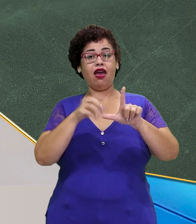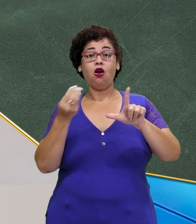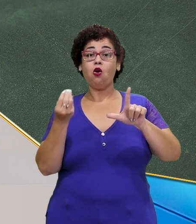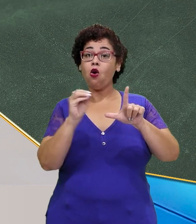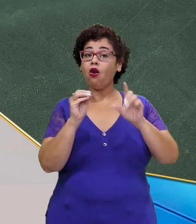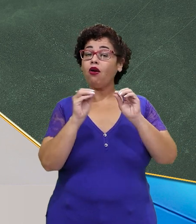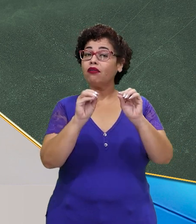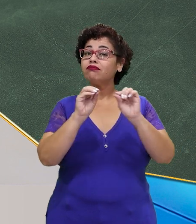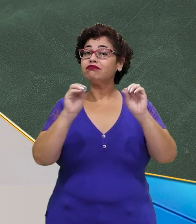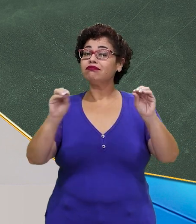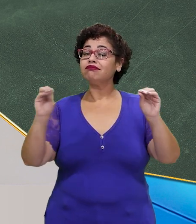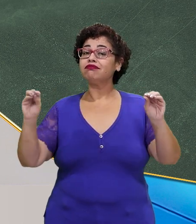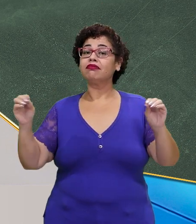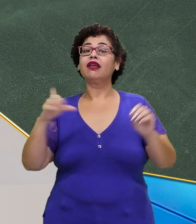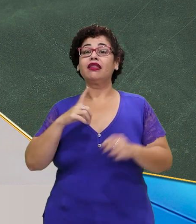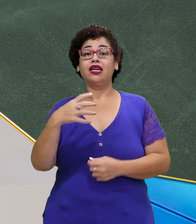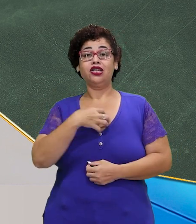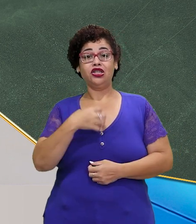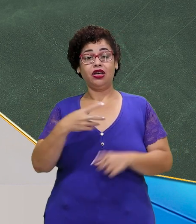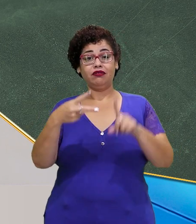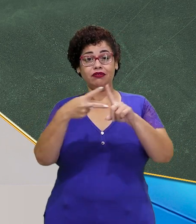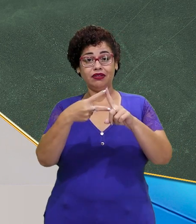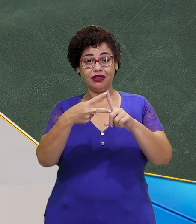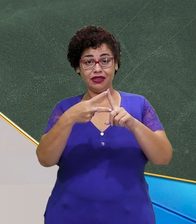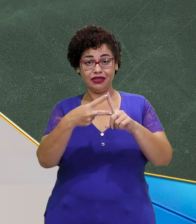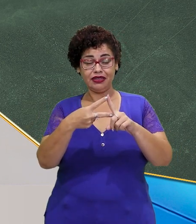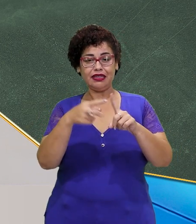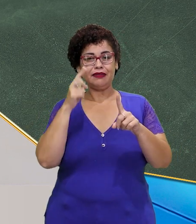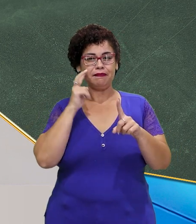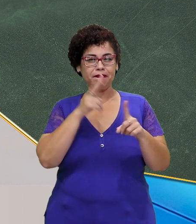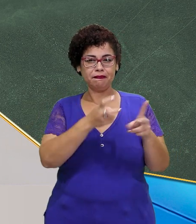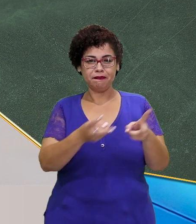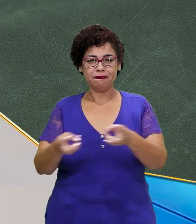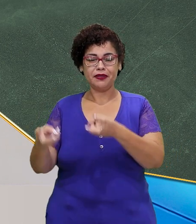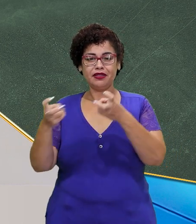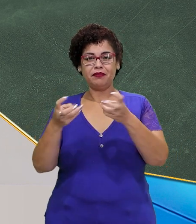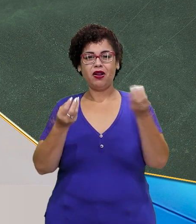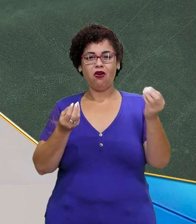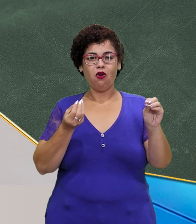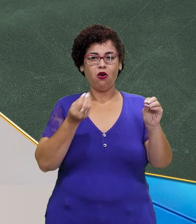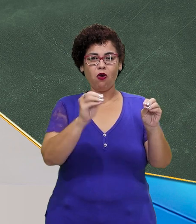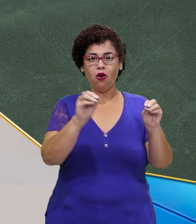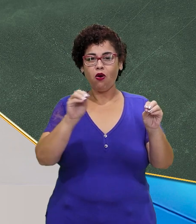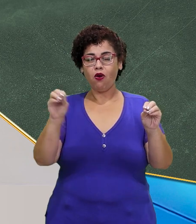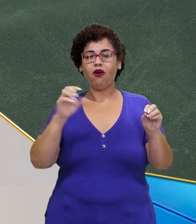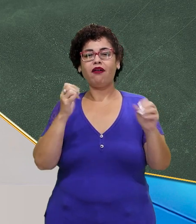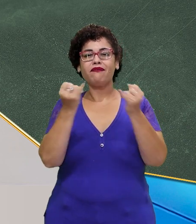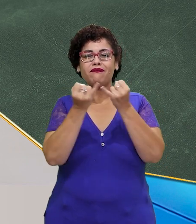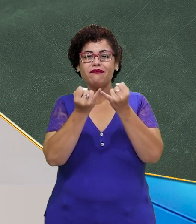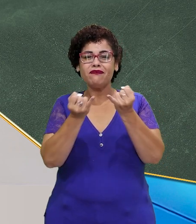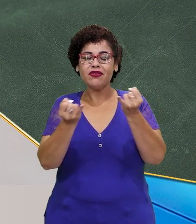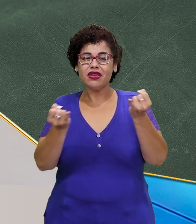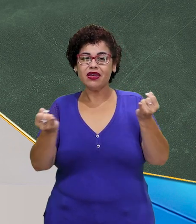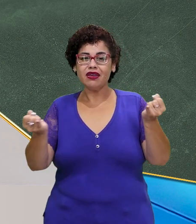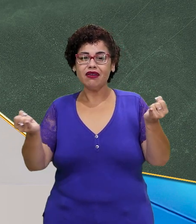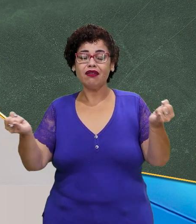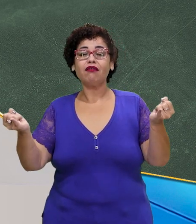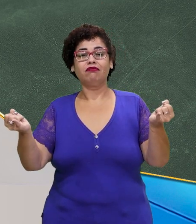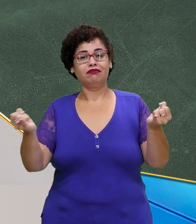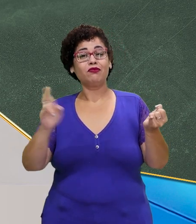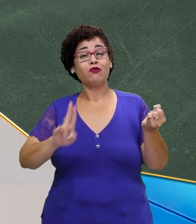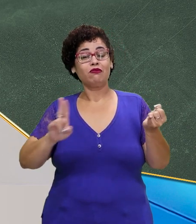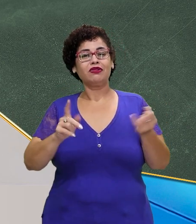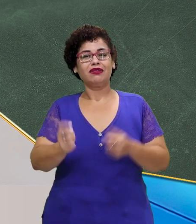instalando estacas seguindo o formato triangular. Por essas estacas são passados fios de nylon, como a linha de